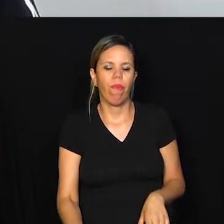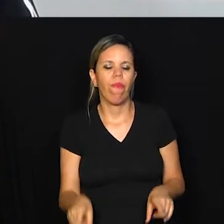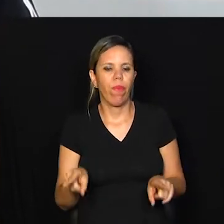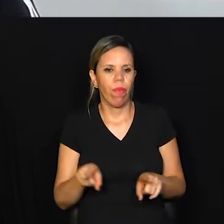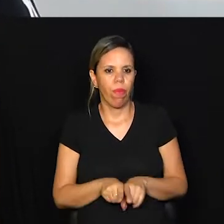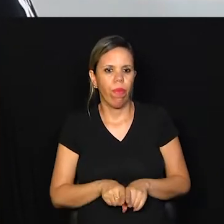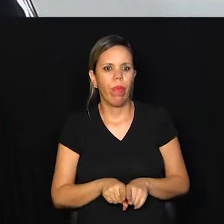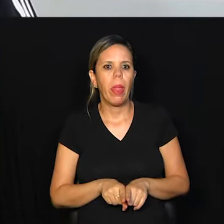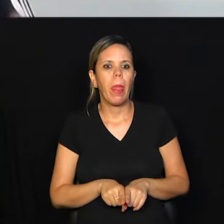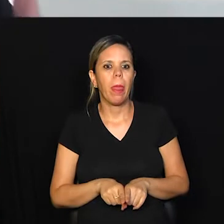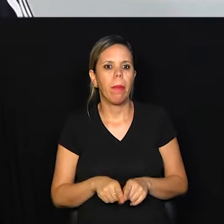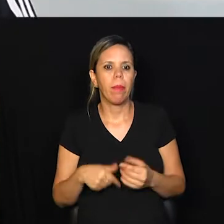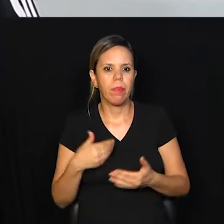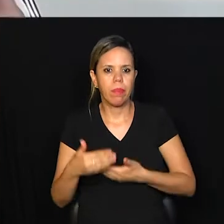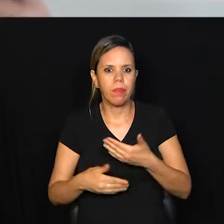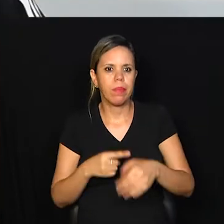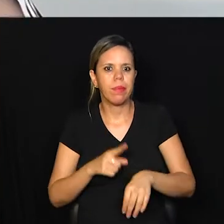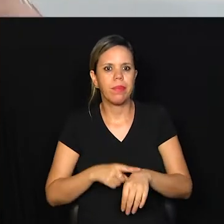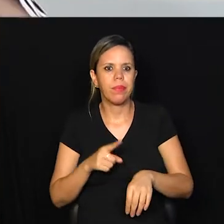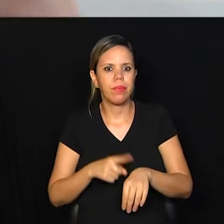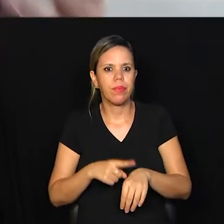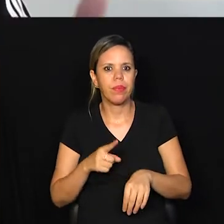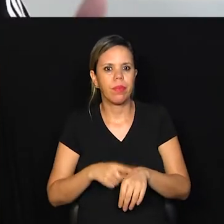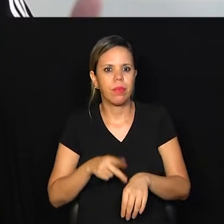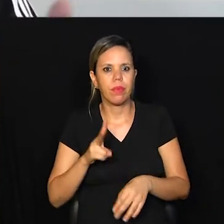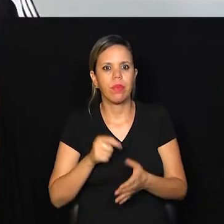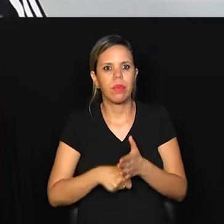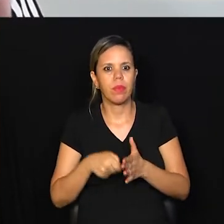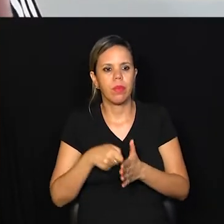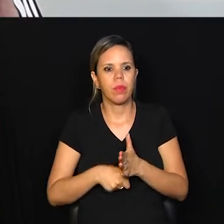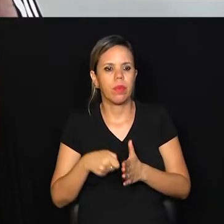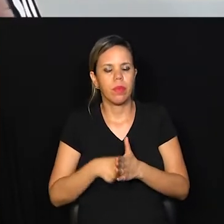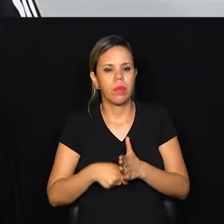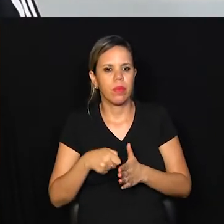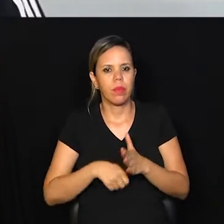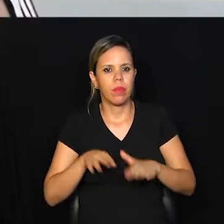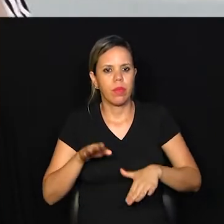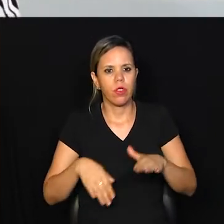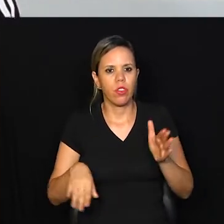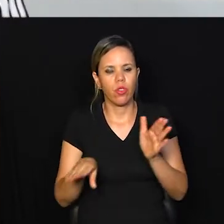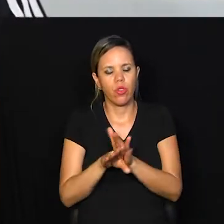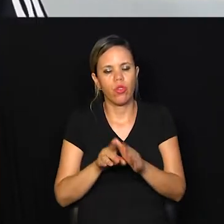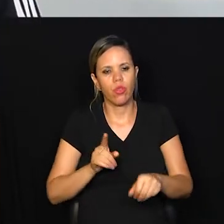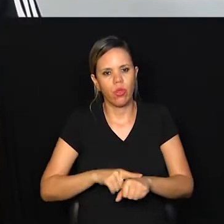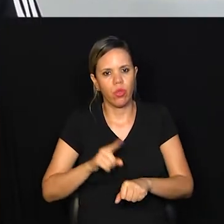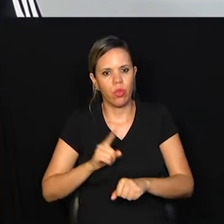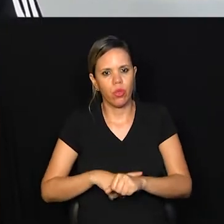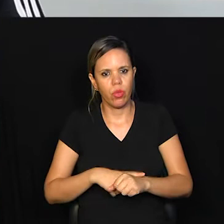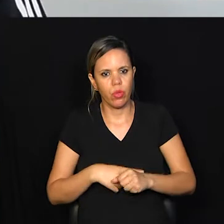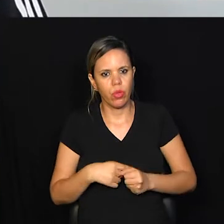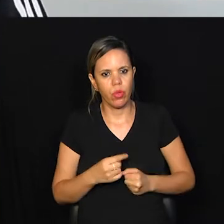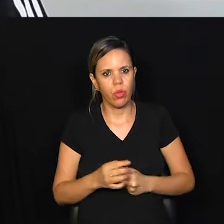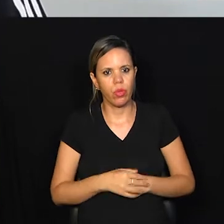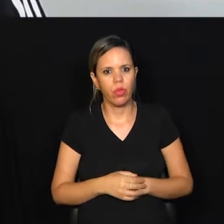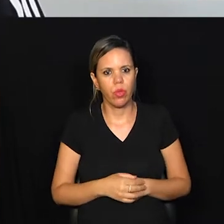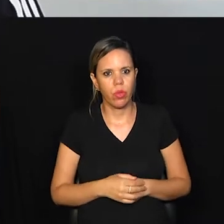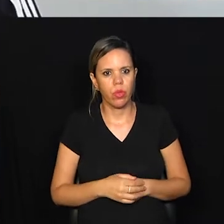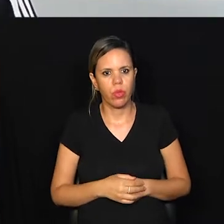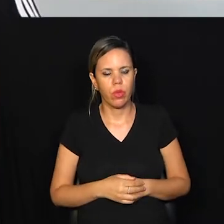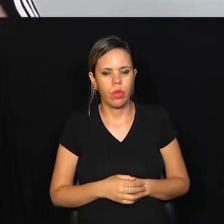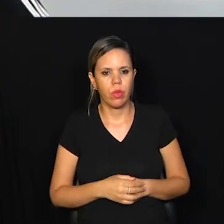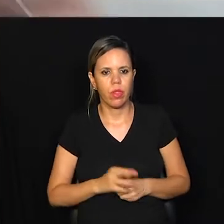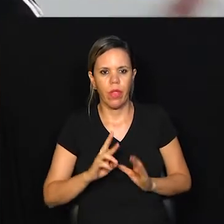também, né, passa por esse momento constante de lutas. Então, talvez chegou esse momento, né,